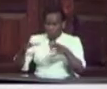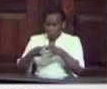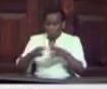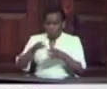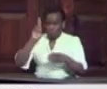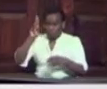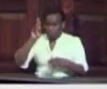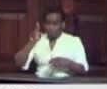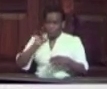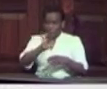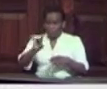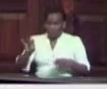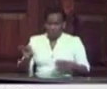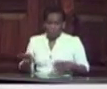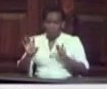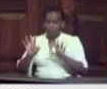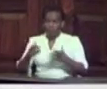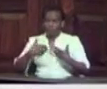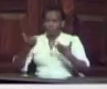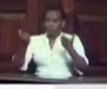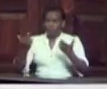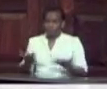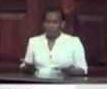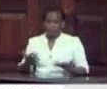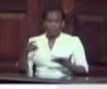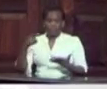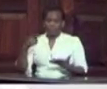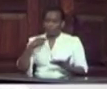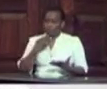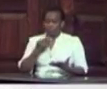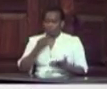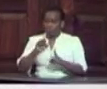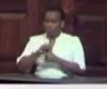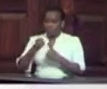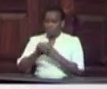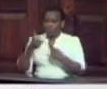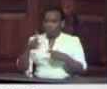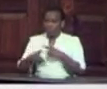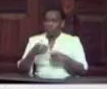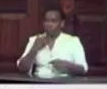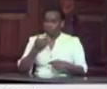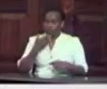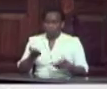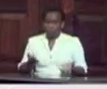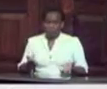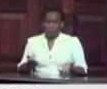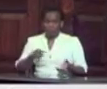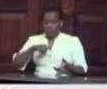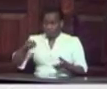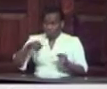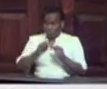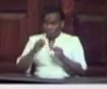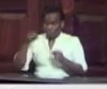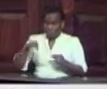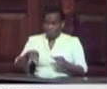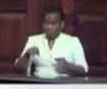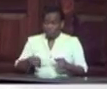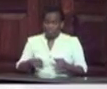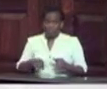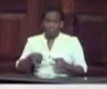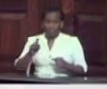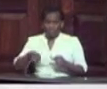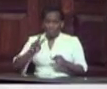de líderes, mas eu quero dizer que não houve corte social. Eu quero dizer que o que nós fizemos aqui